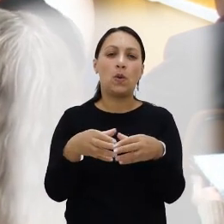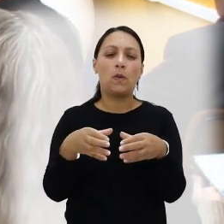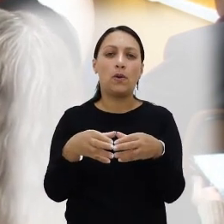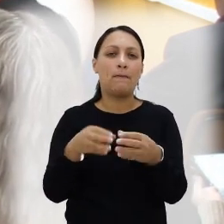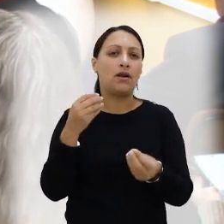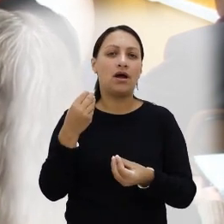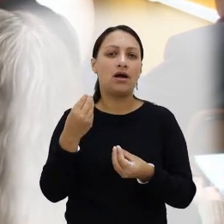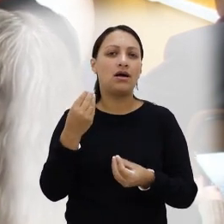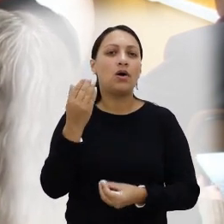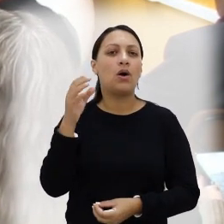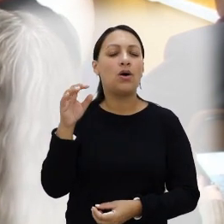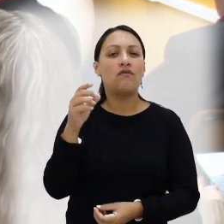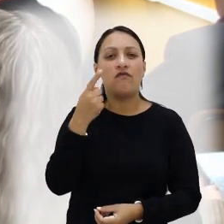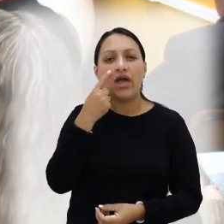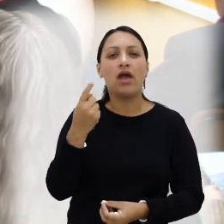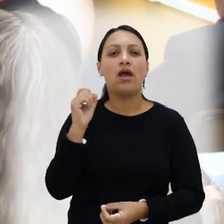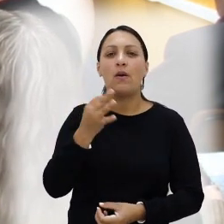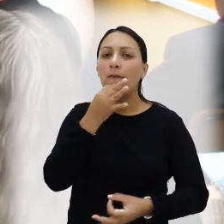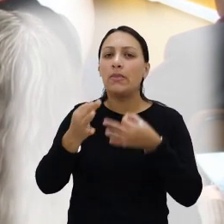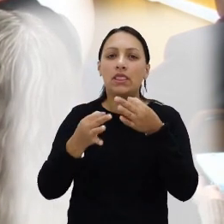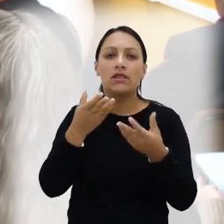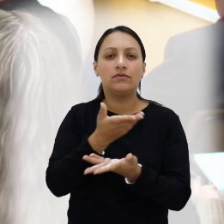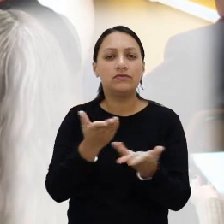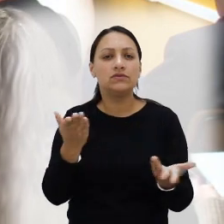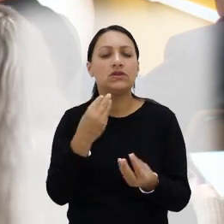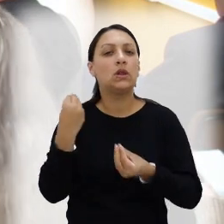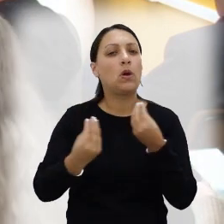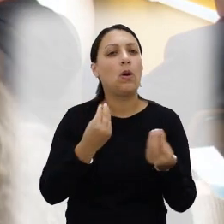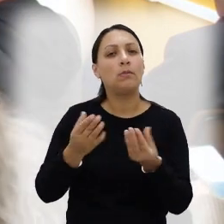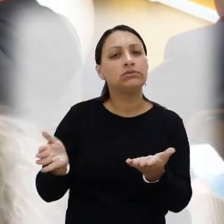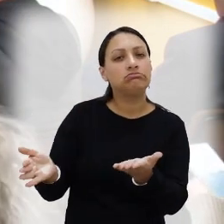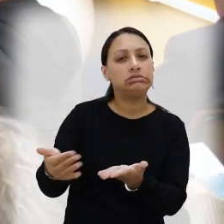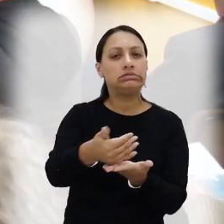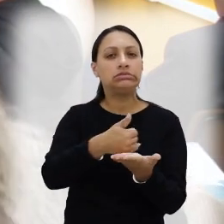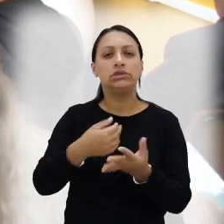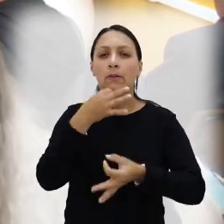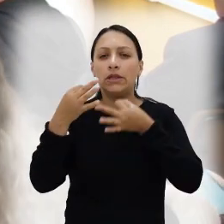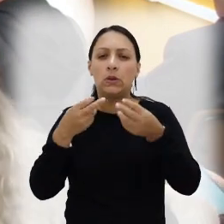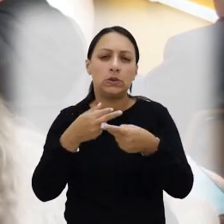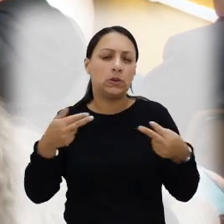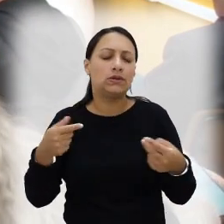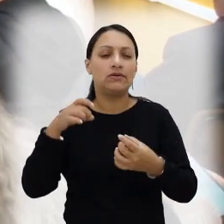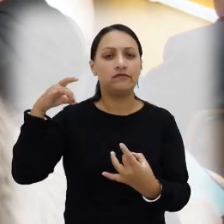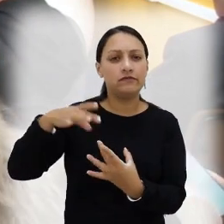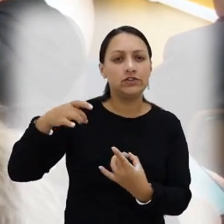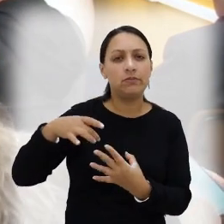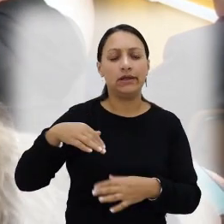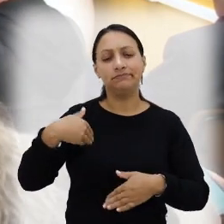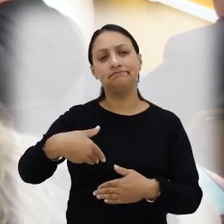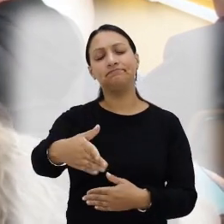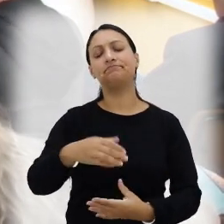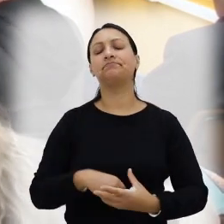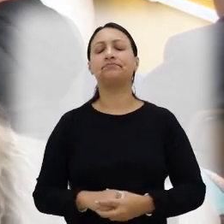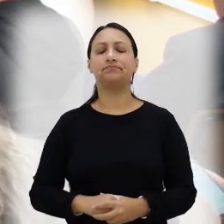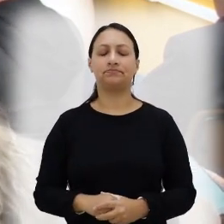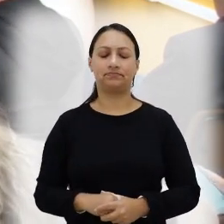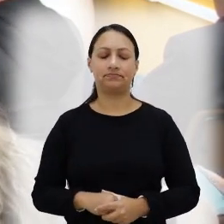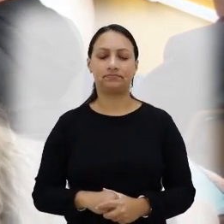o andar até então, colher, né, contribuições, feedbacks e por aí vai. Tá?